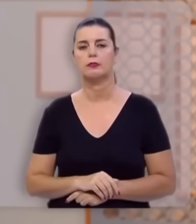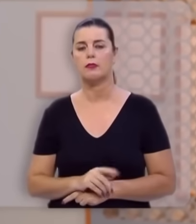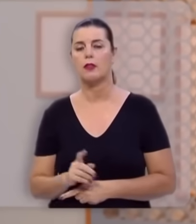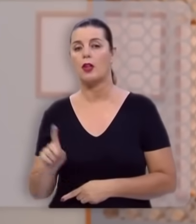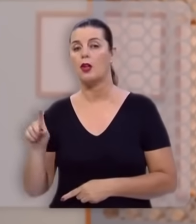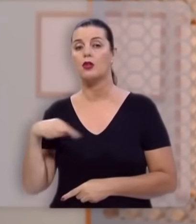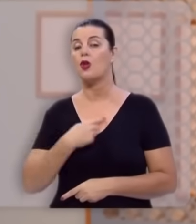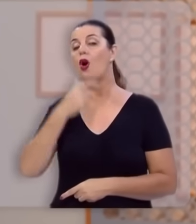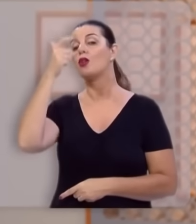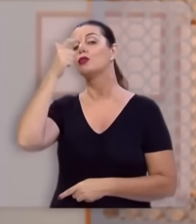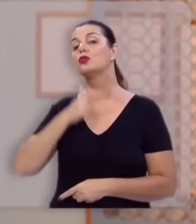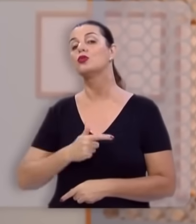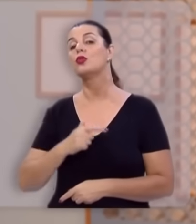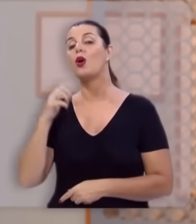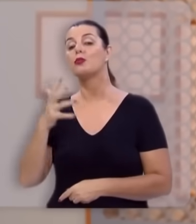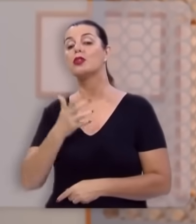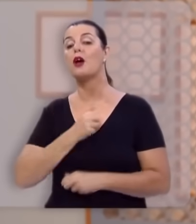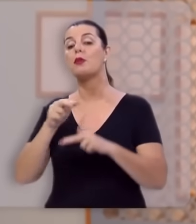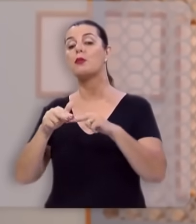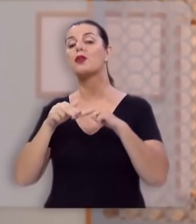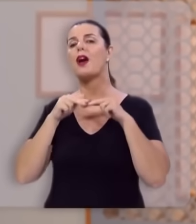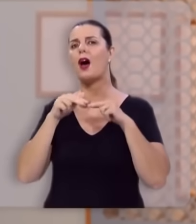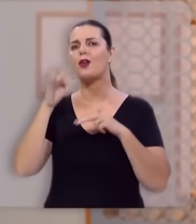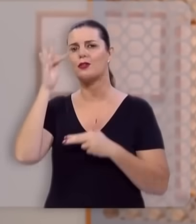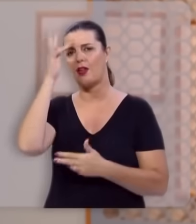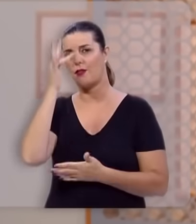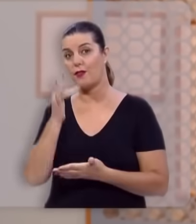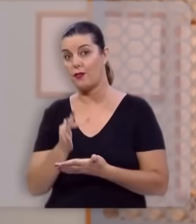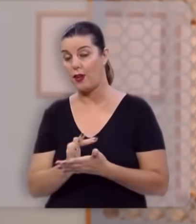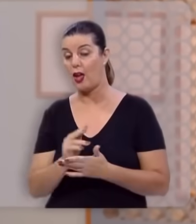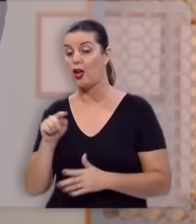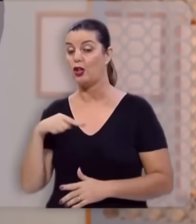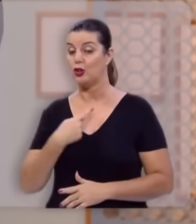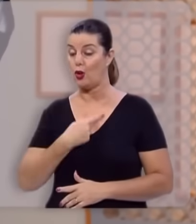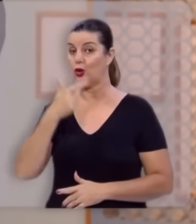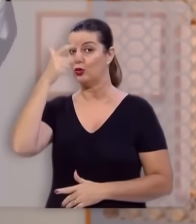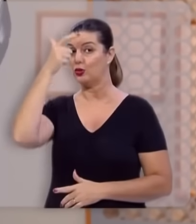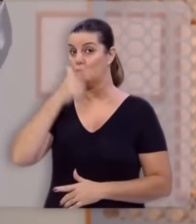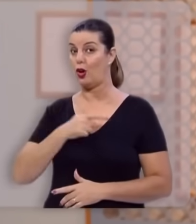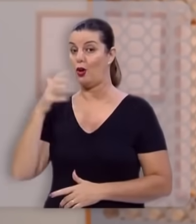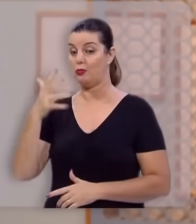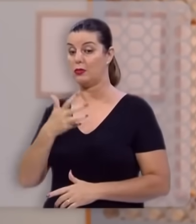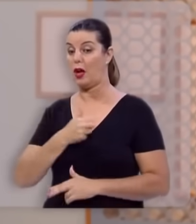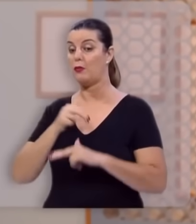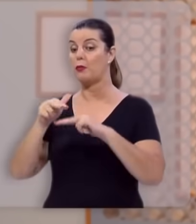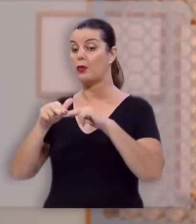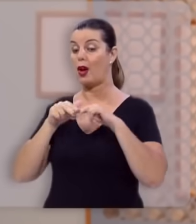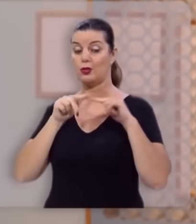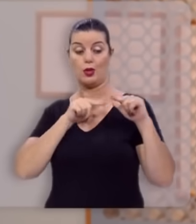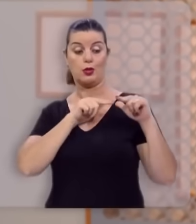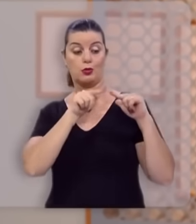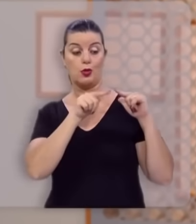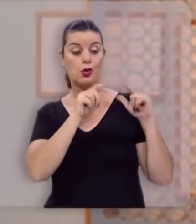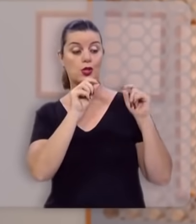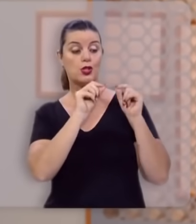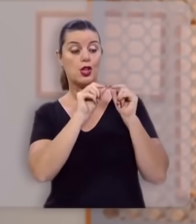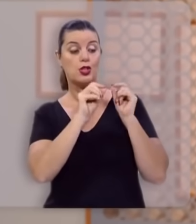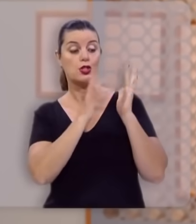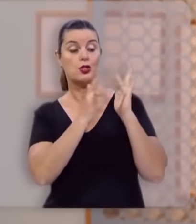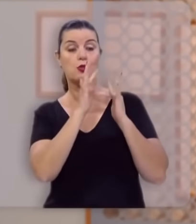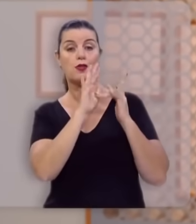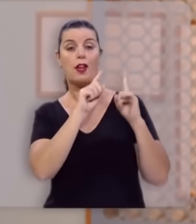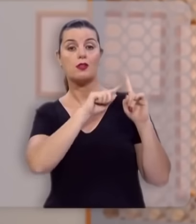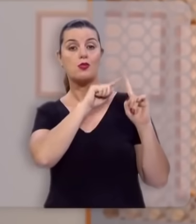Não somos salvos por causa da fé, somos salvos por causa da obra de Cristo na cruz, mas nos apropriamos desta